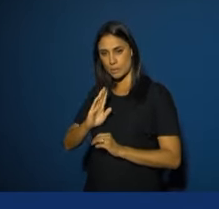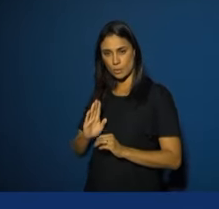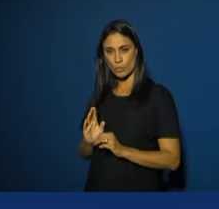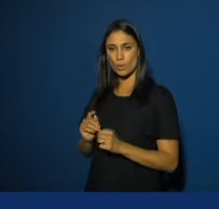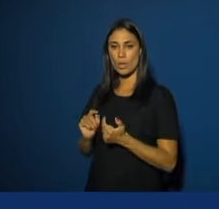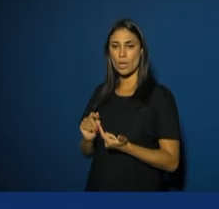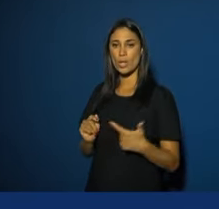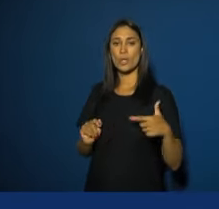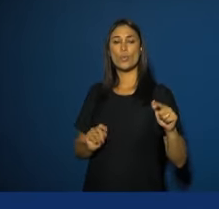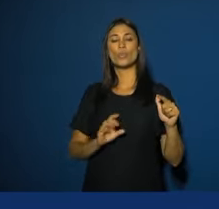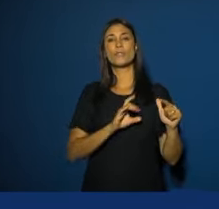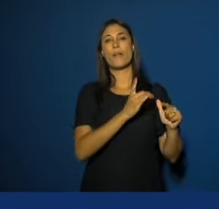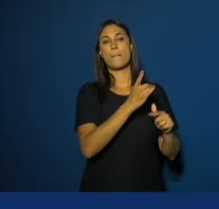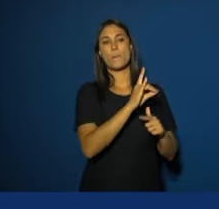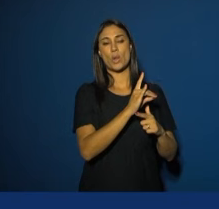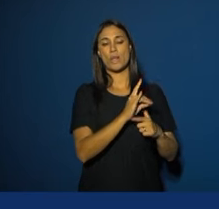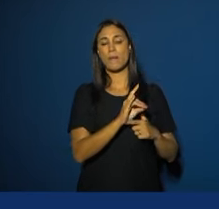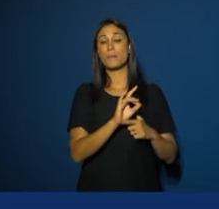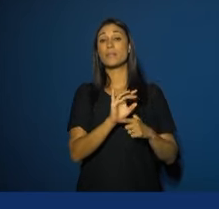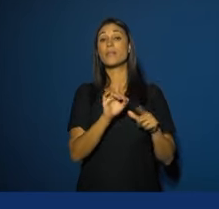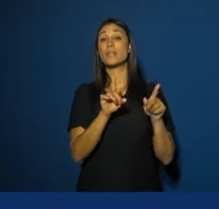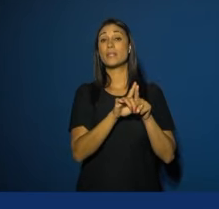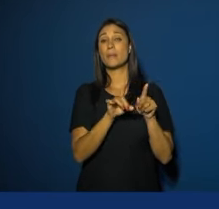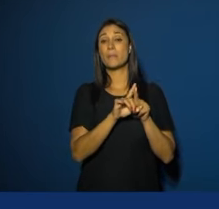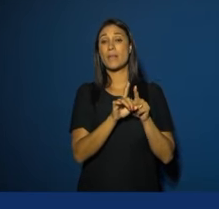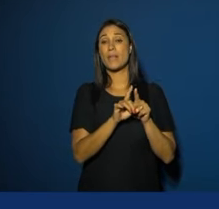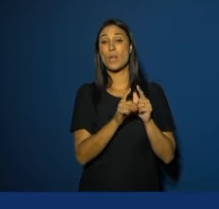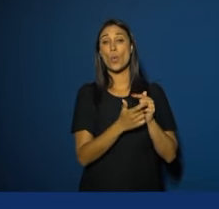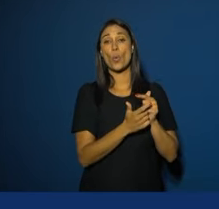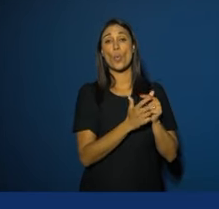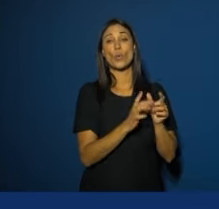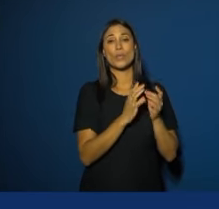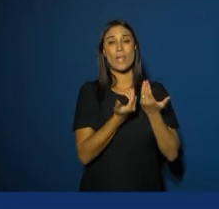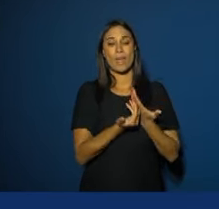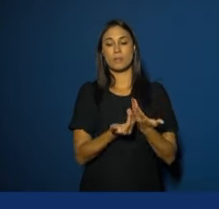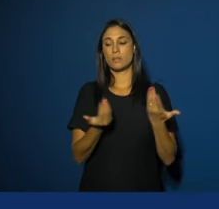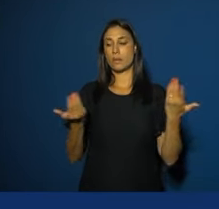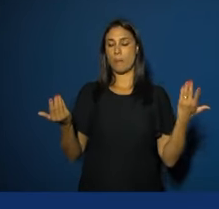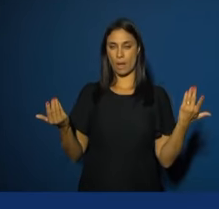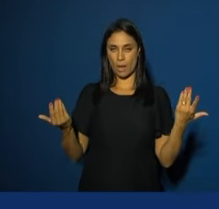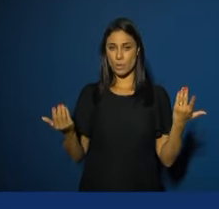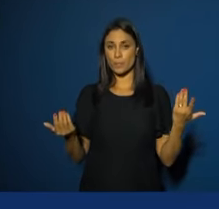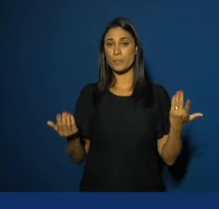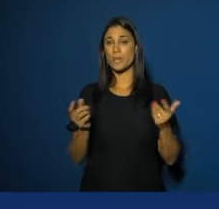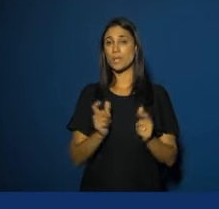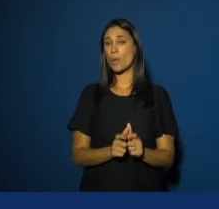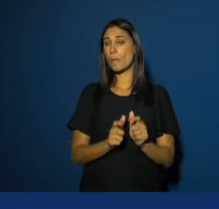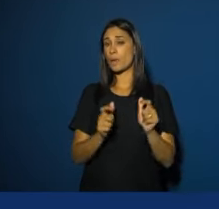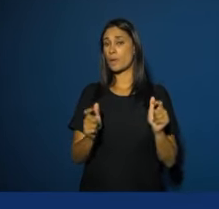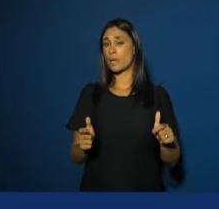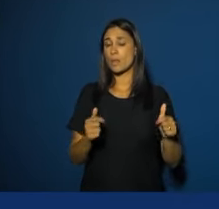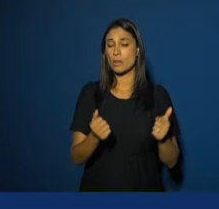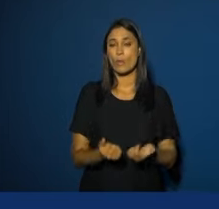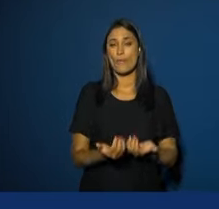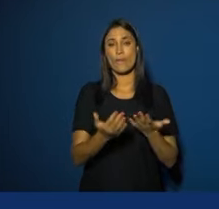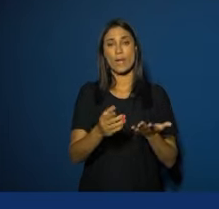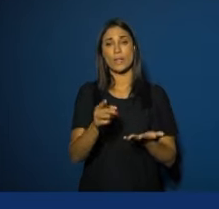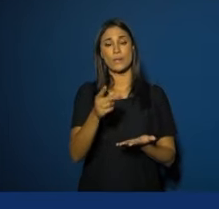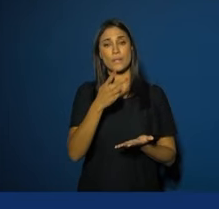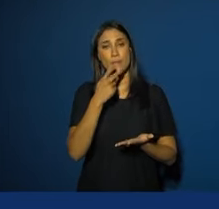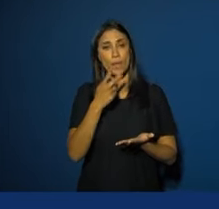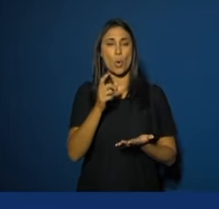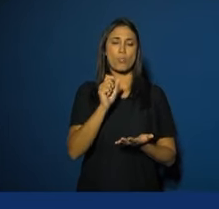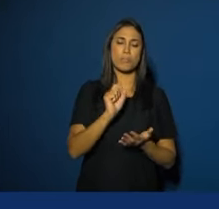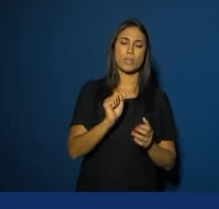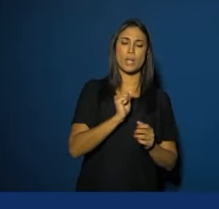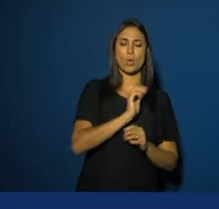e um que vai até a Bolívia, né? E o mercado desconectado do grid. Então, grande parte dessa oferta que você comentou, seja